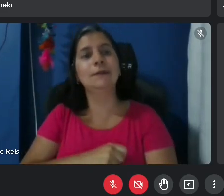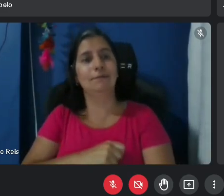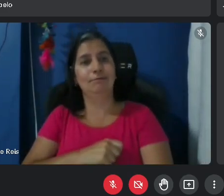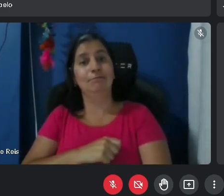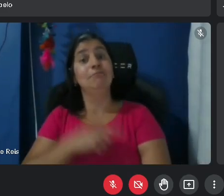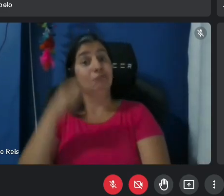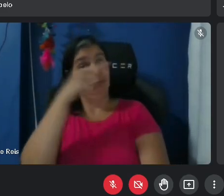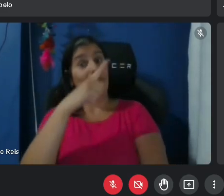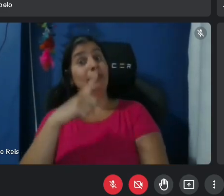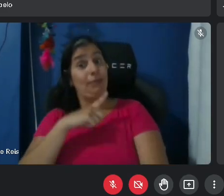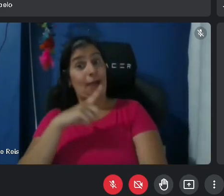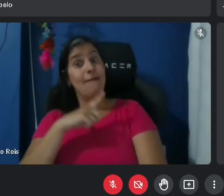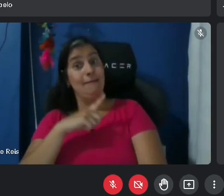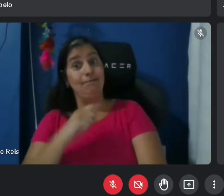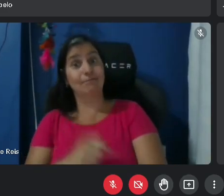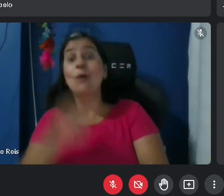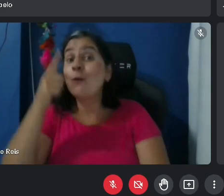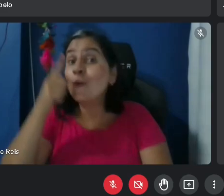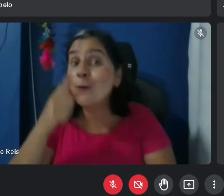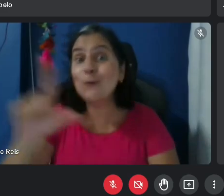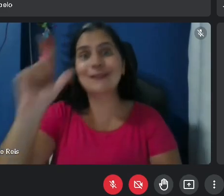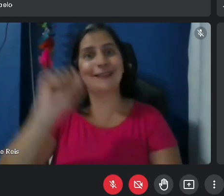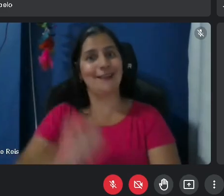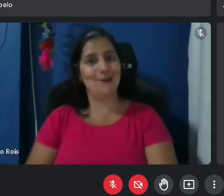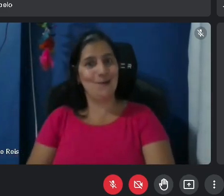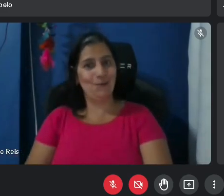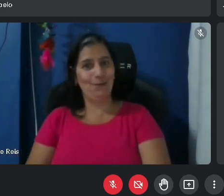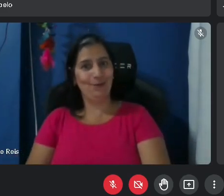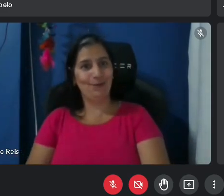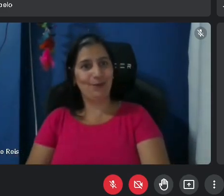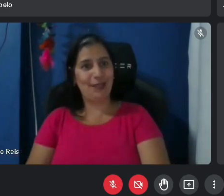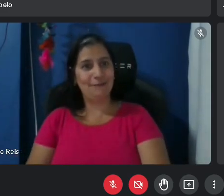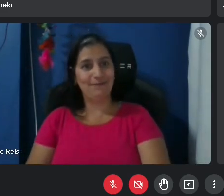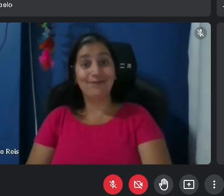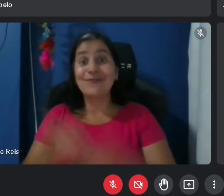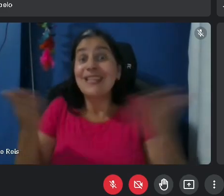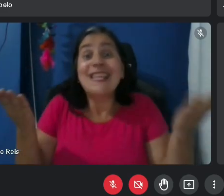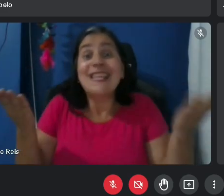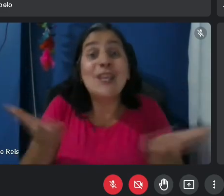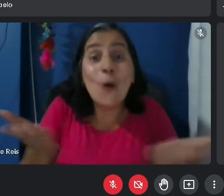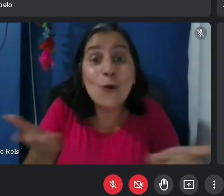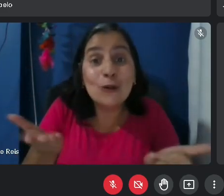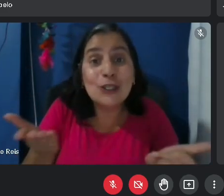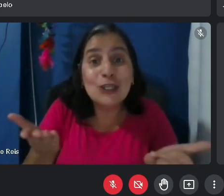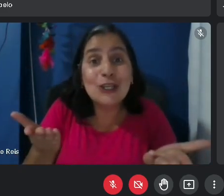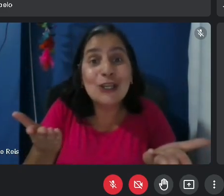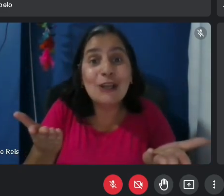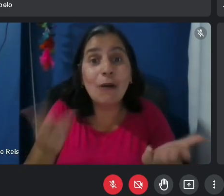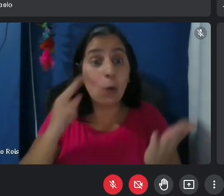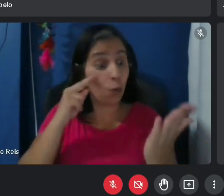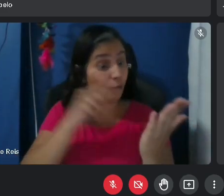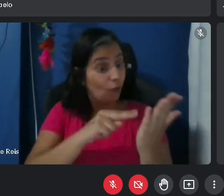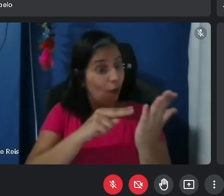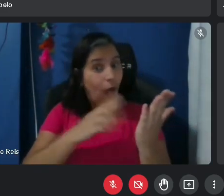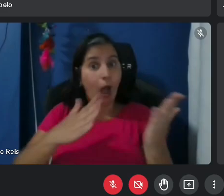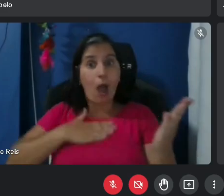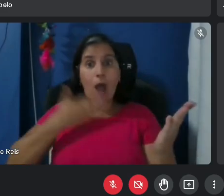é que mulheres surdas também têm esse direito, essas conquistas. E